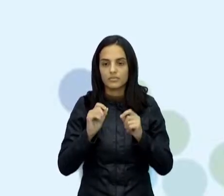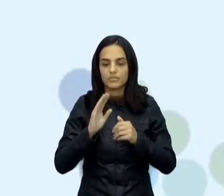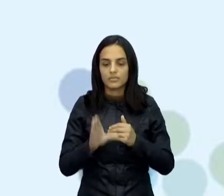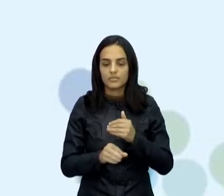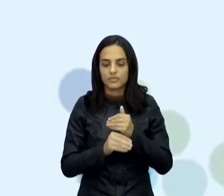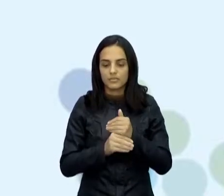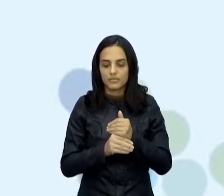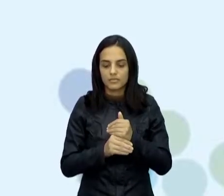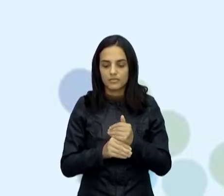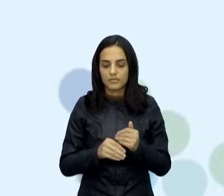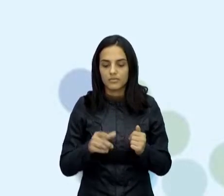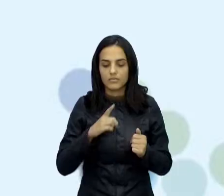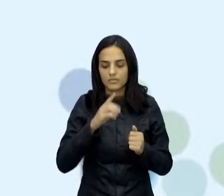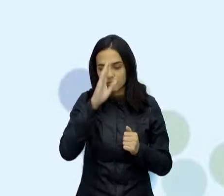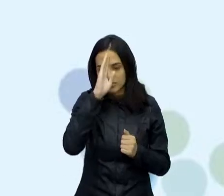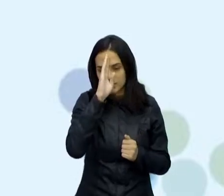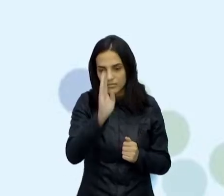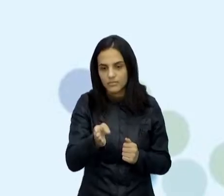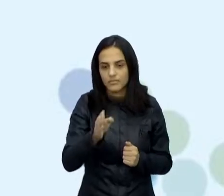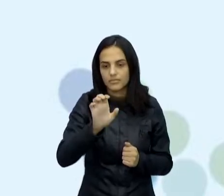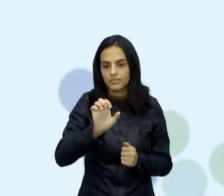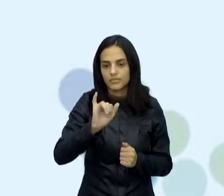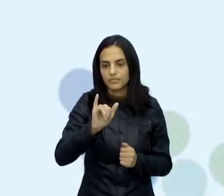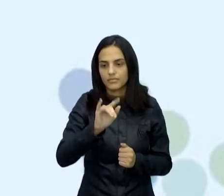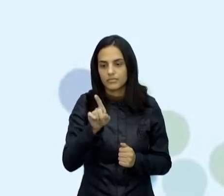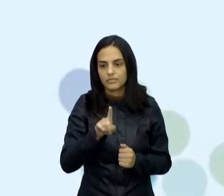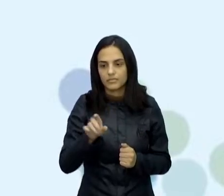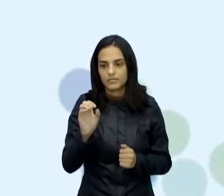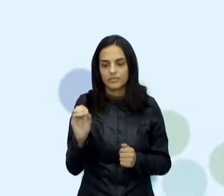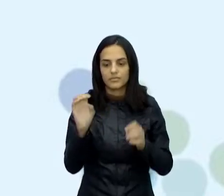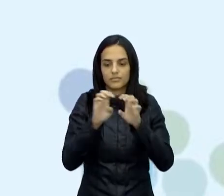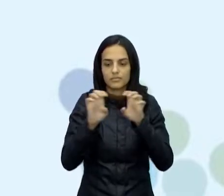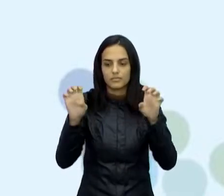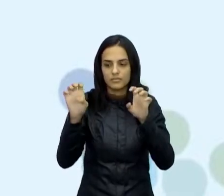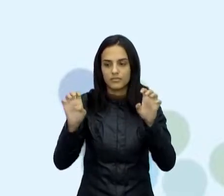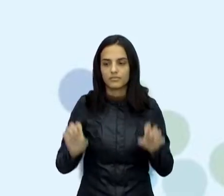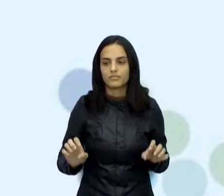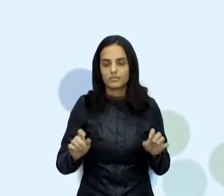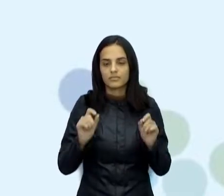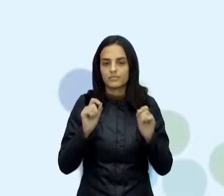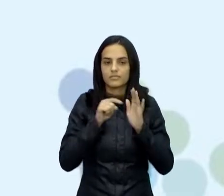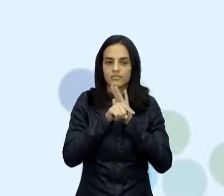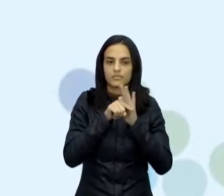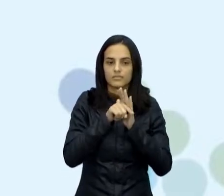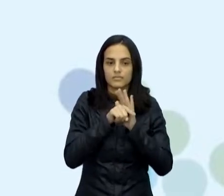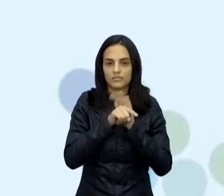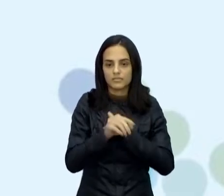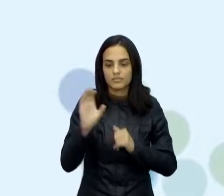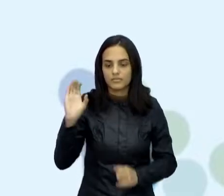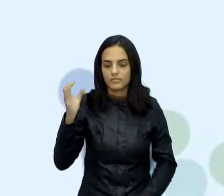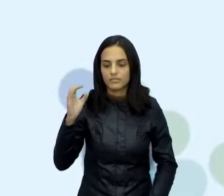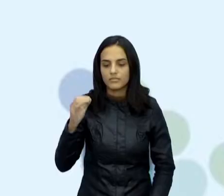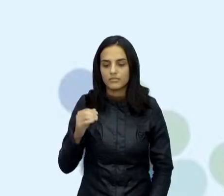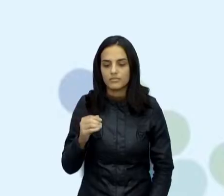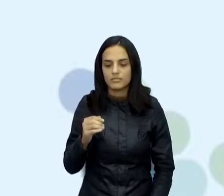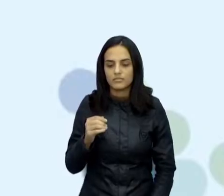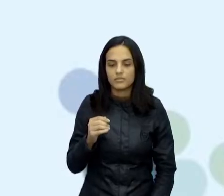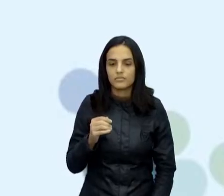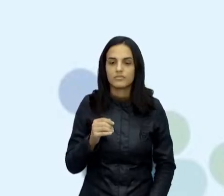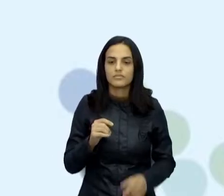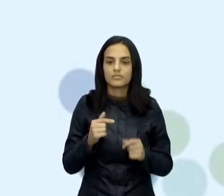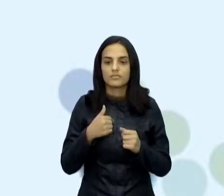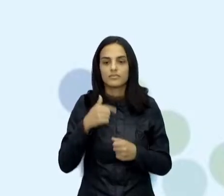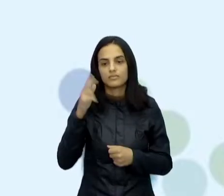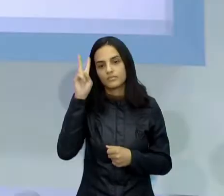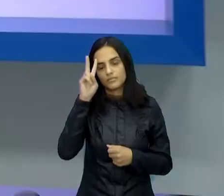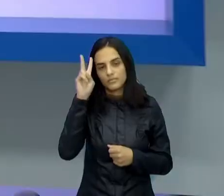aplicadas. Lembrando que o principal eixo estruturante é a investigação científica, como aparece aí para vocês. E eu